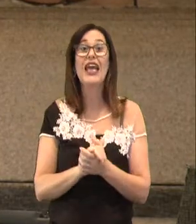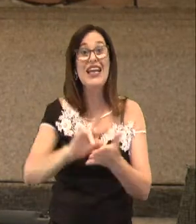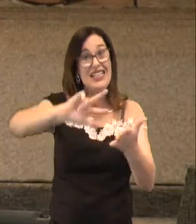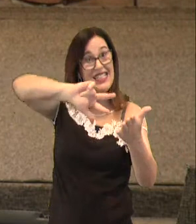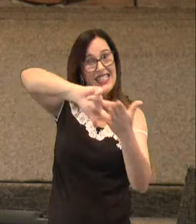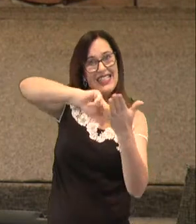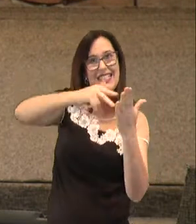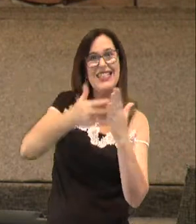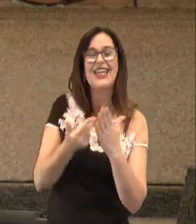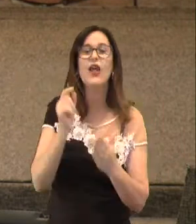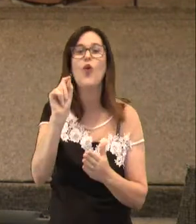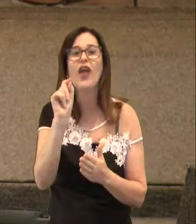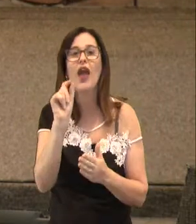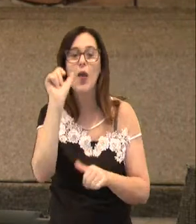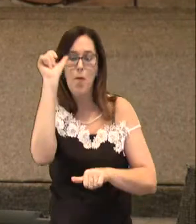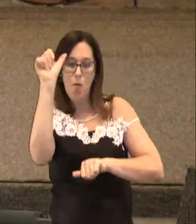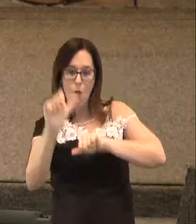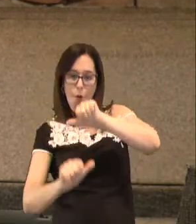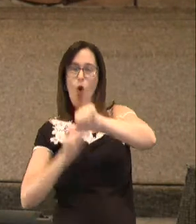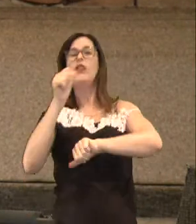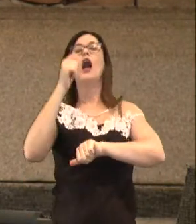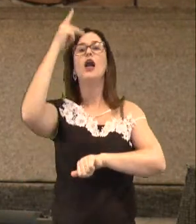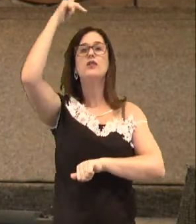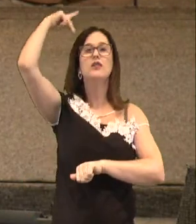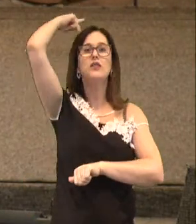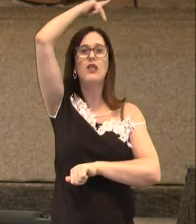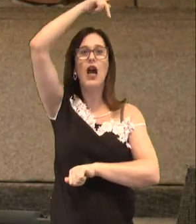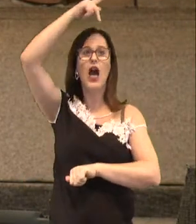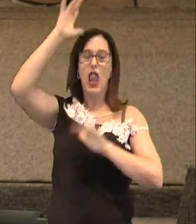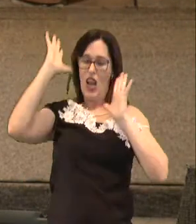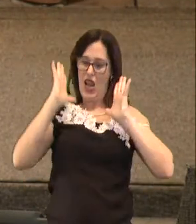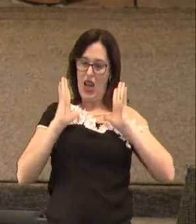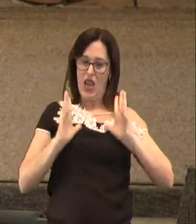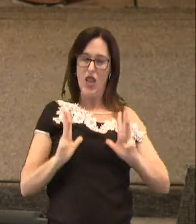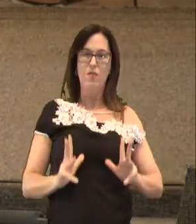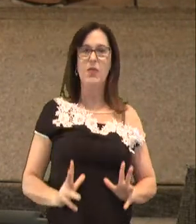significa tornar santo, significa purificar.